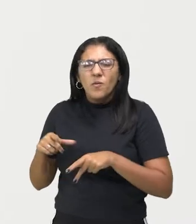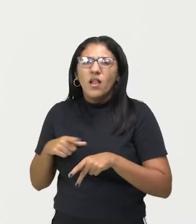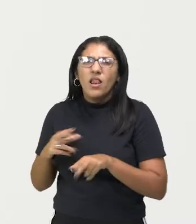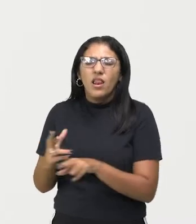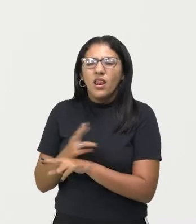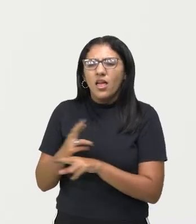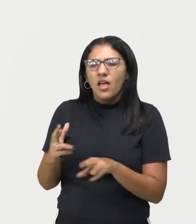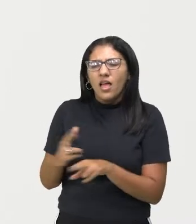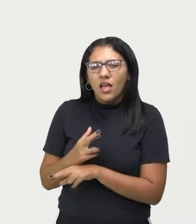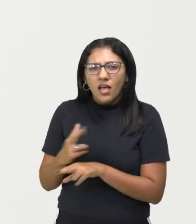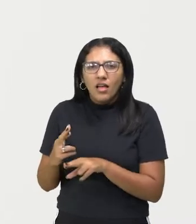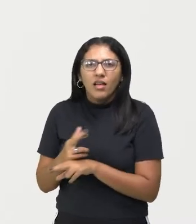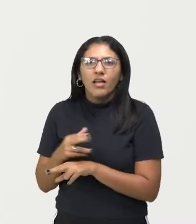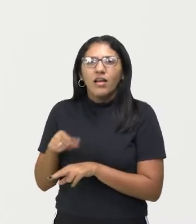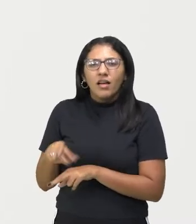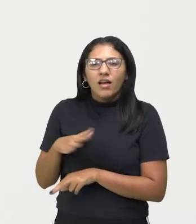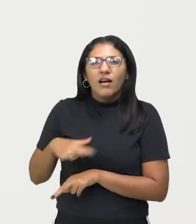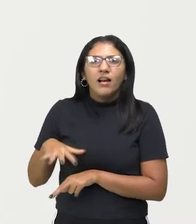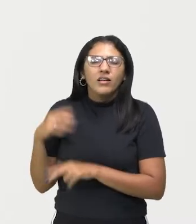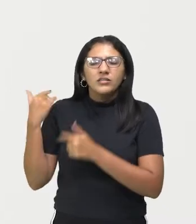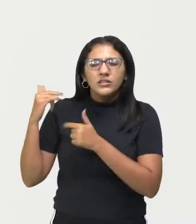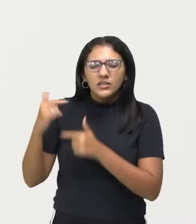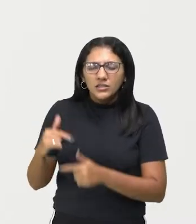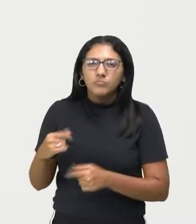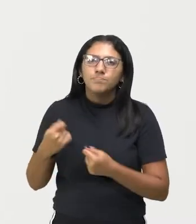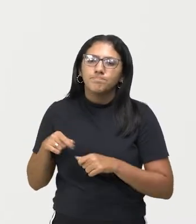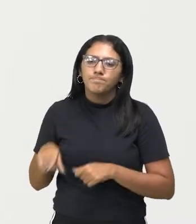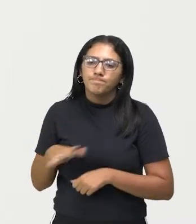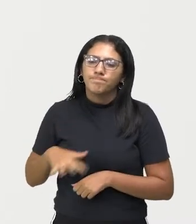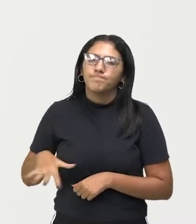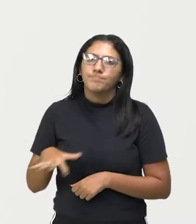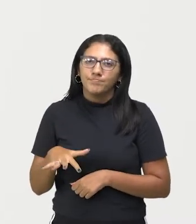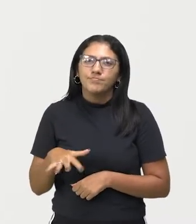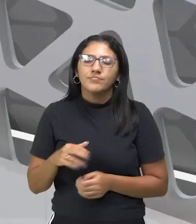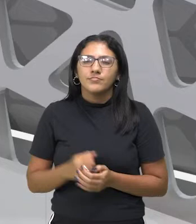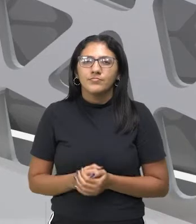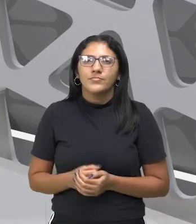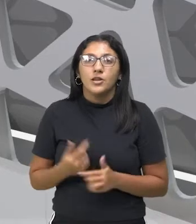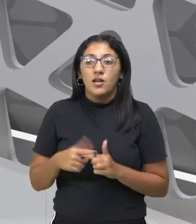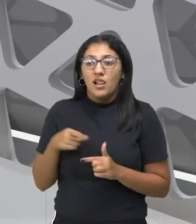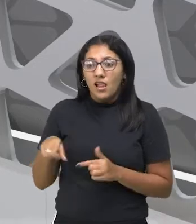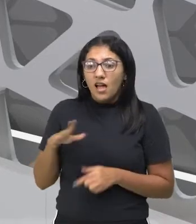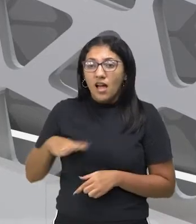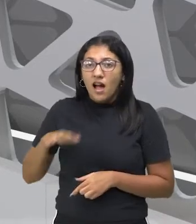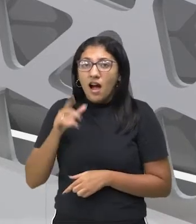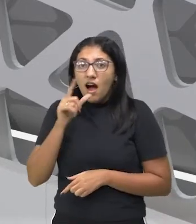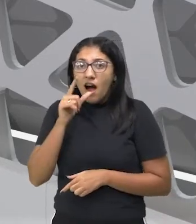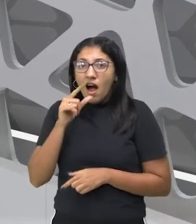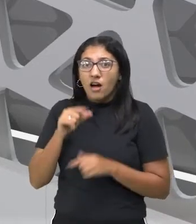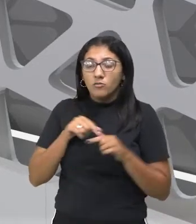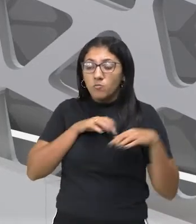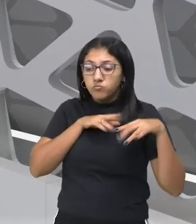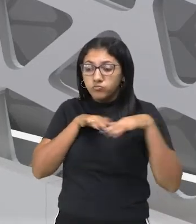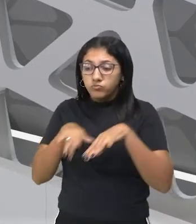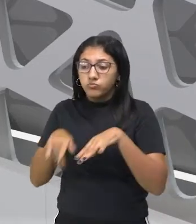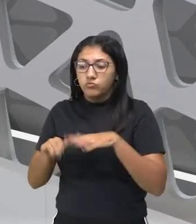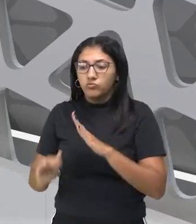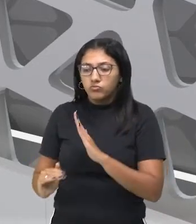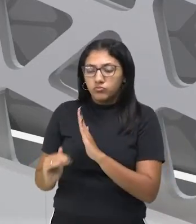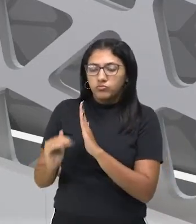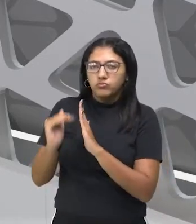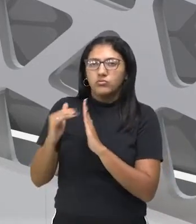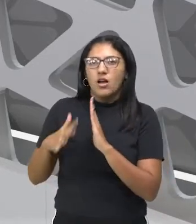relação, alguma produção, ela teve que ser removida porque aquela área onde se residia iria ser alagada.